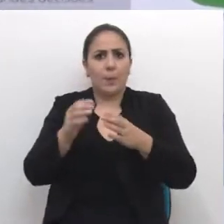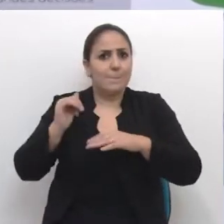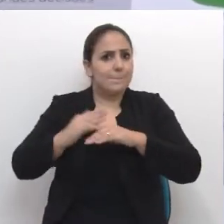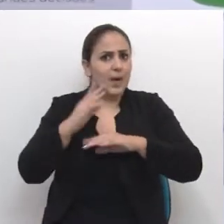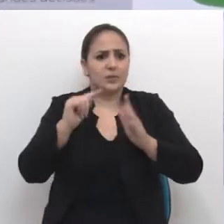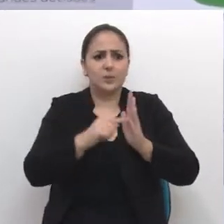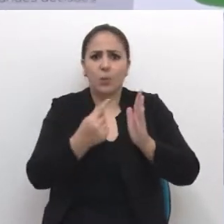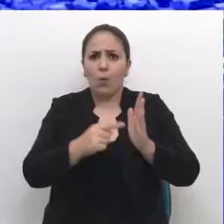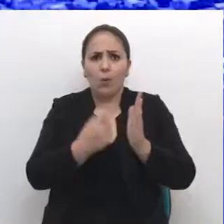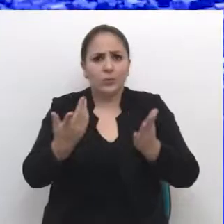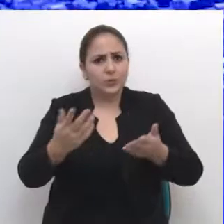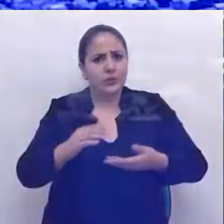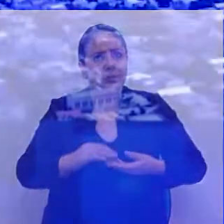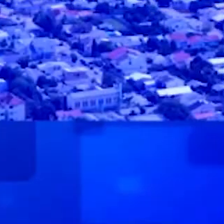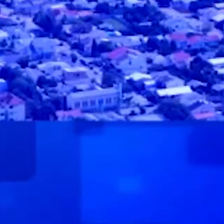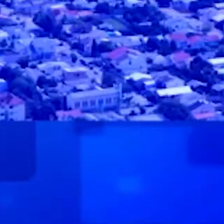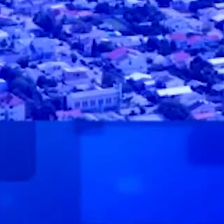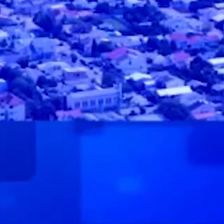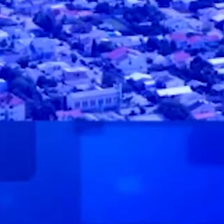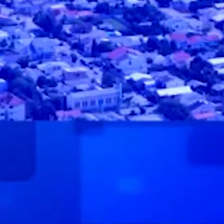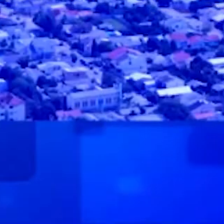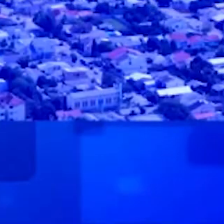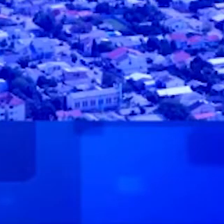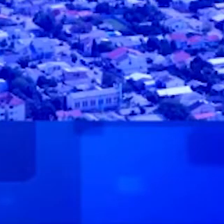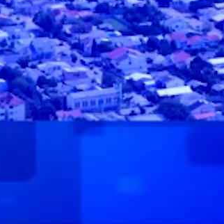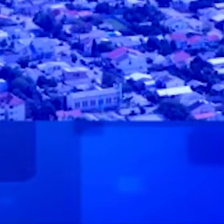ter mais pontos ainda.